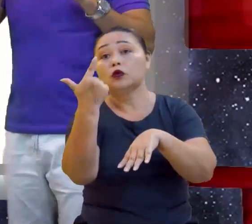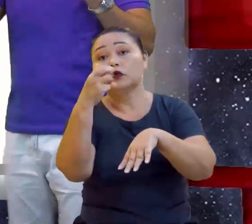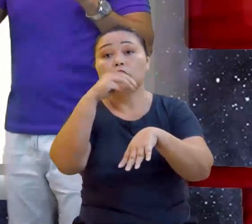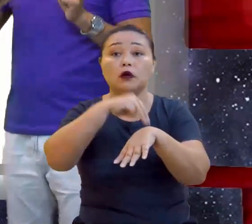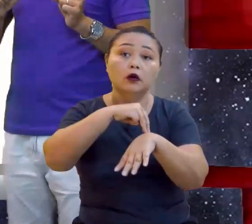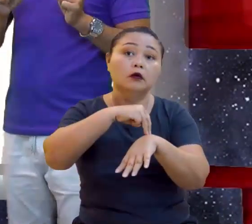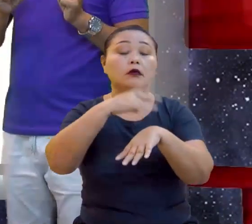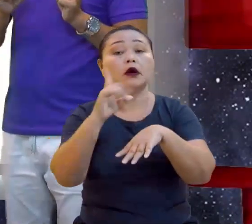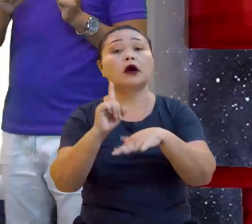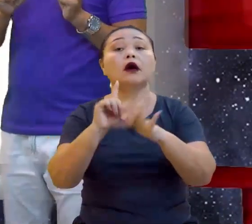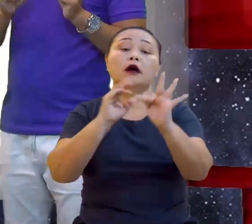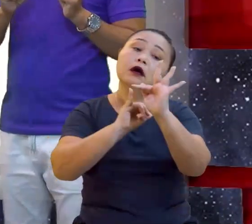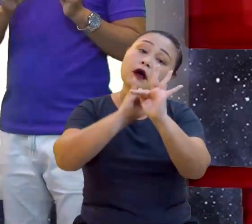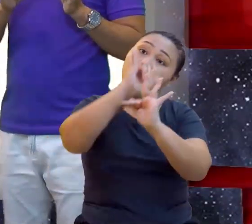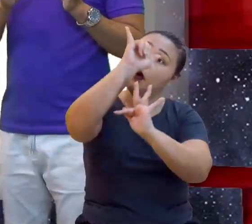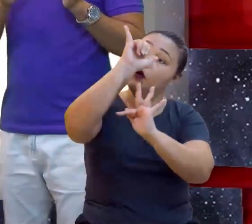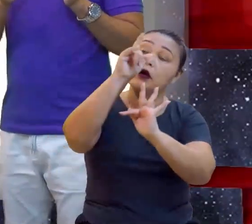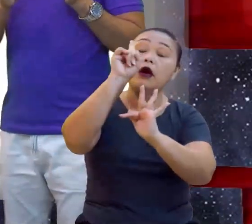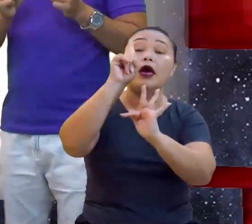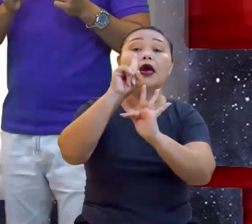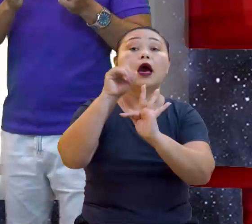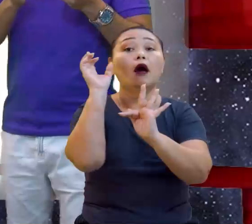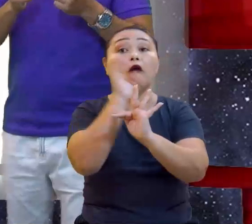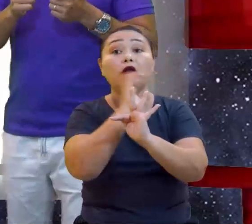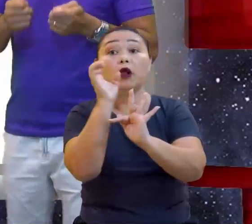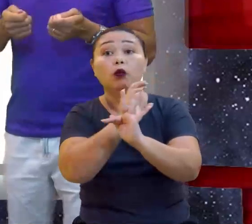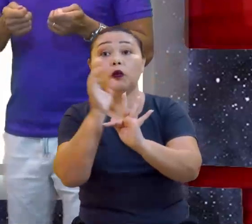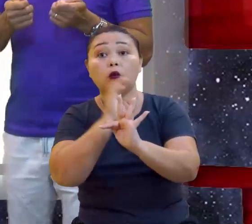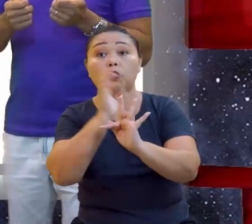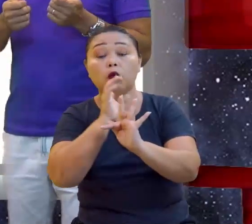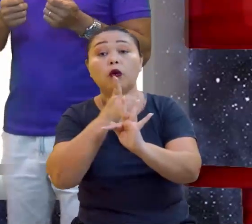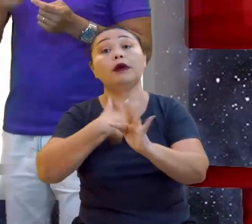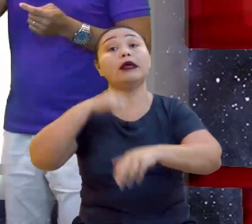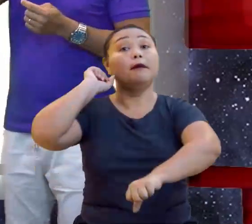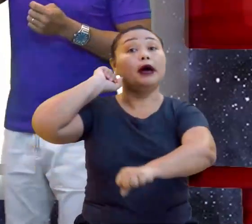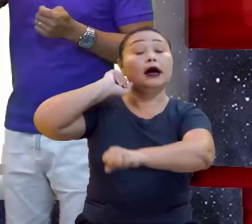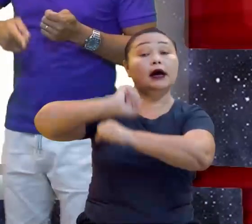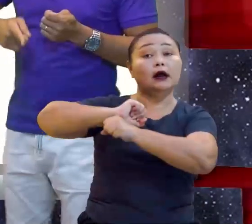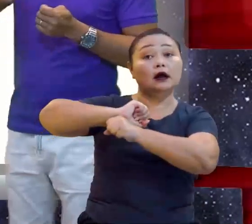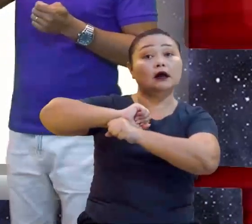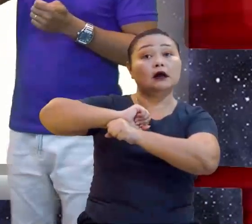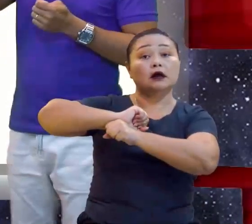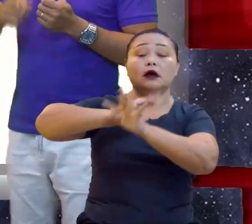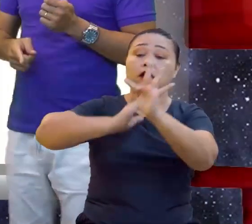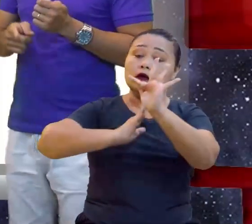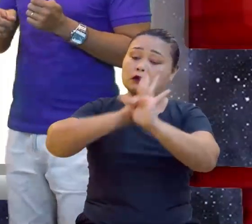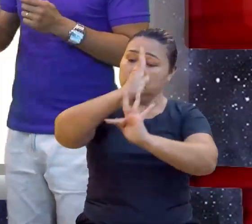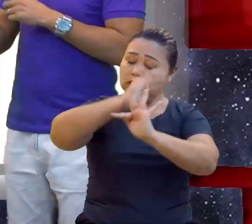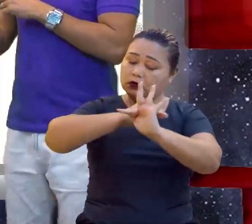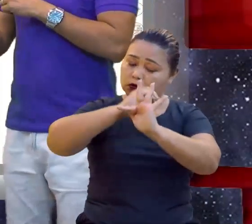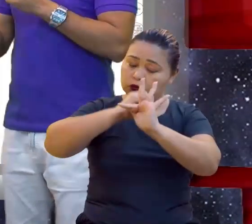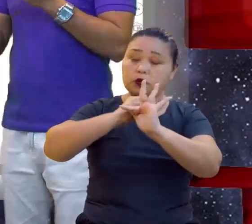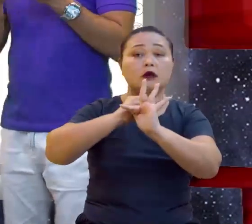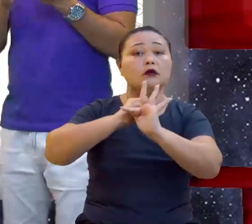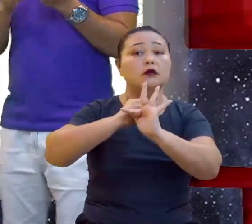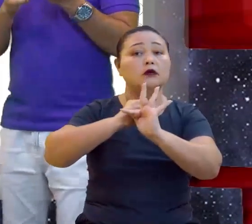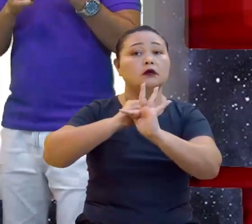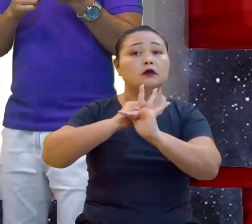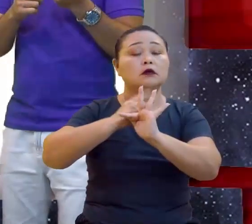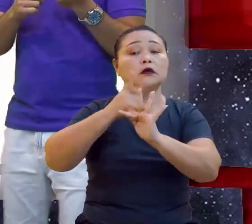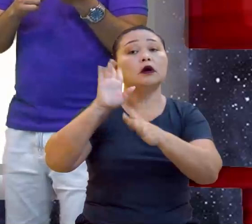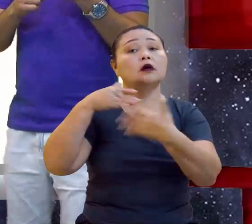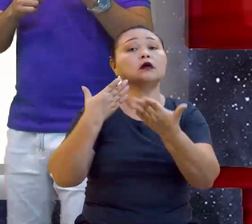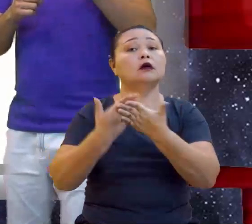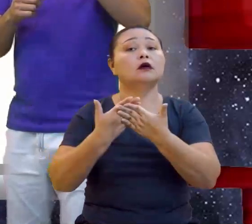Y aqui é a velocidade. Para estar parado, a velocidade tem que ser 0. Aí nós estudamos